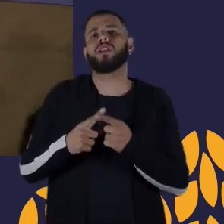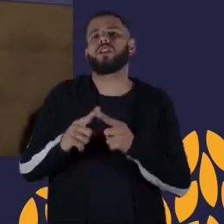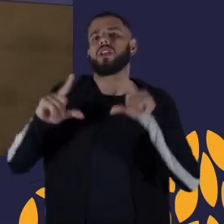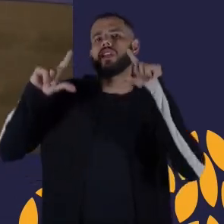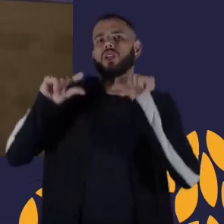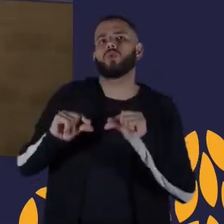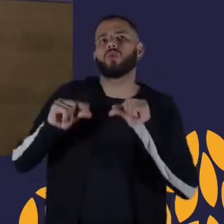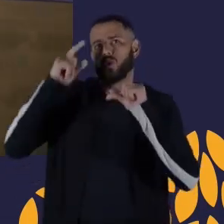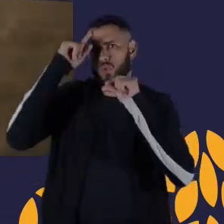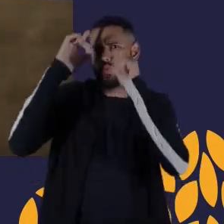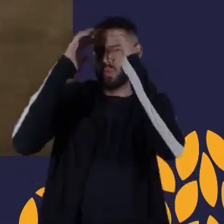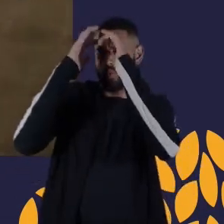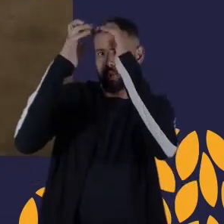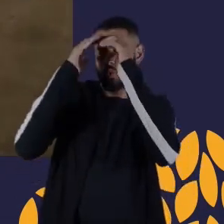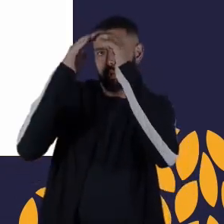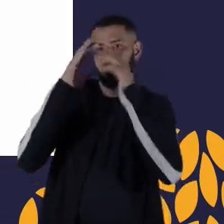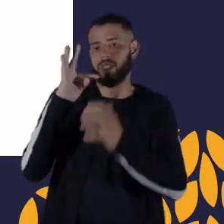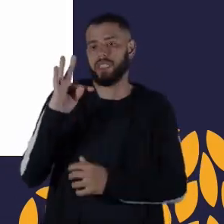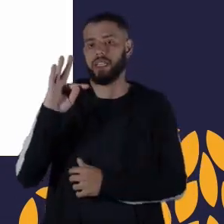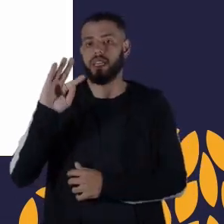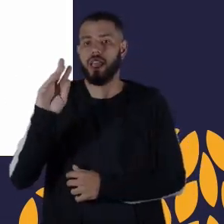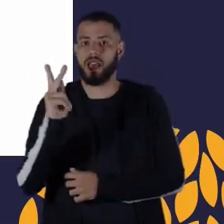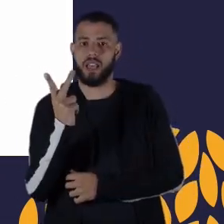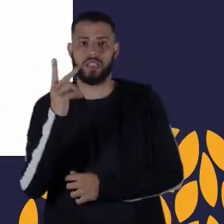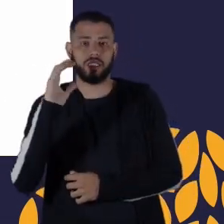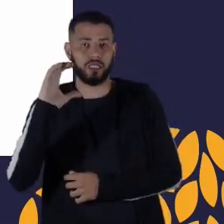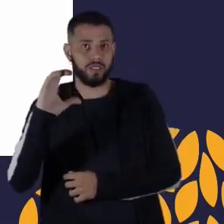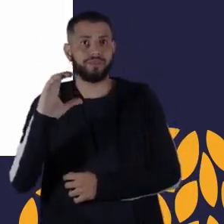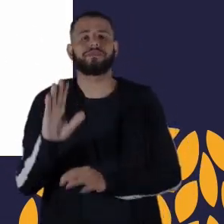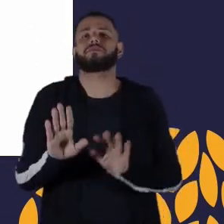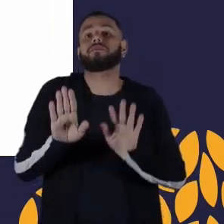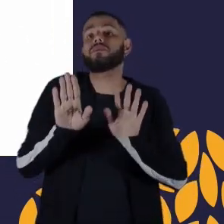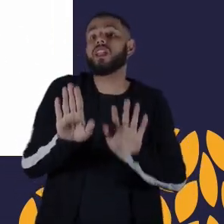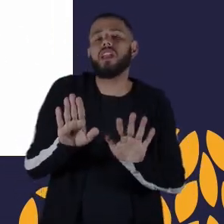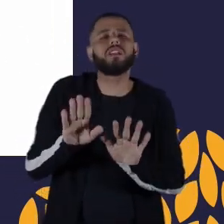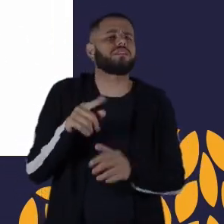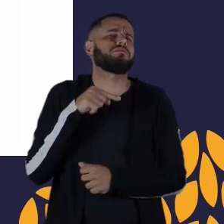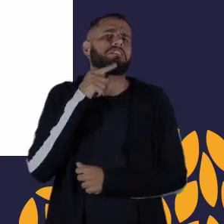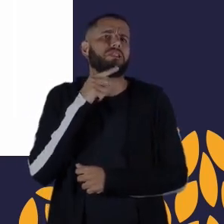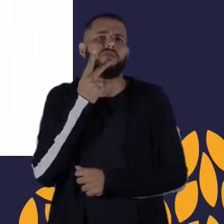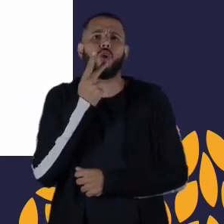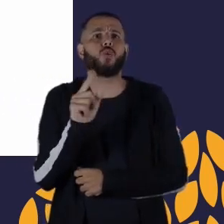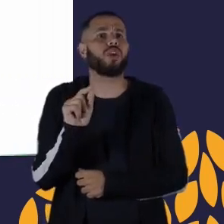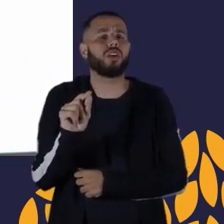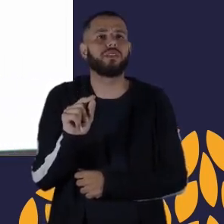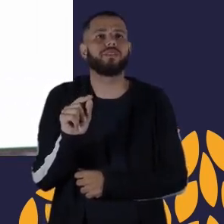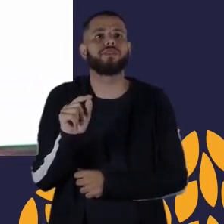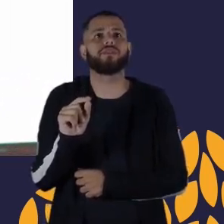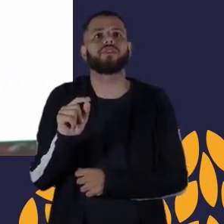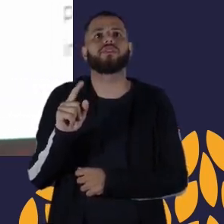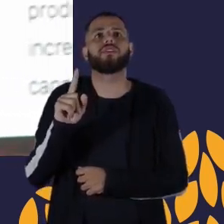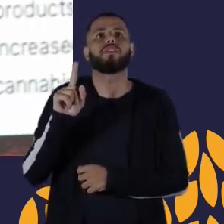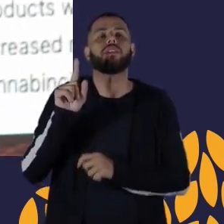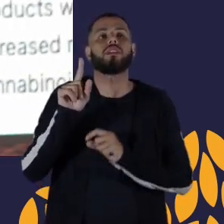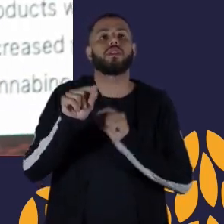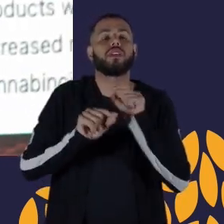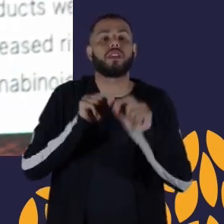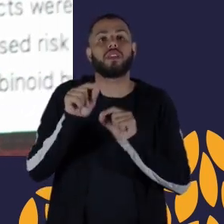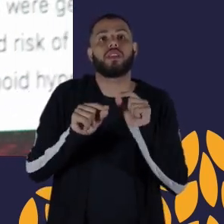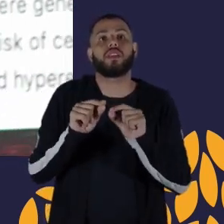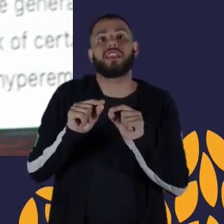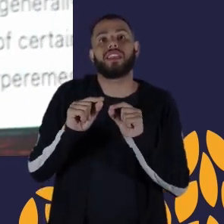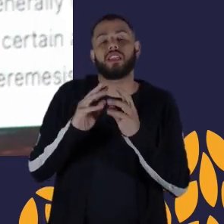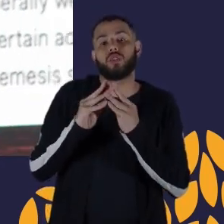de THC. Mas ninguém falou que inibe a destruição de